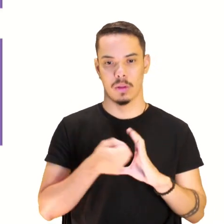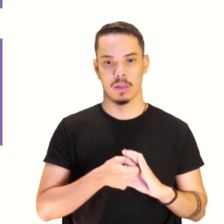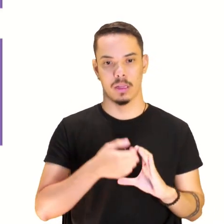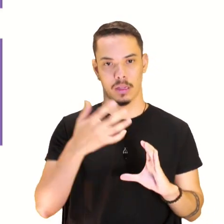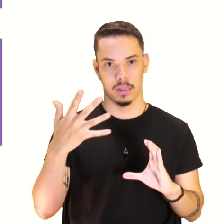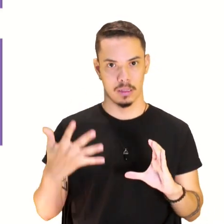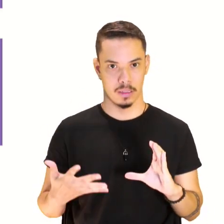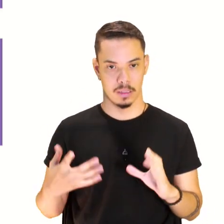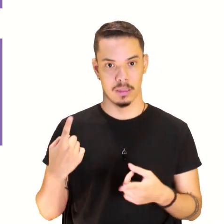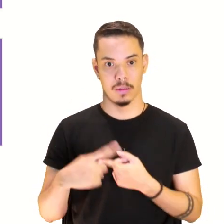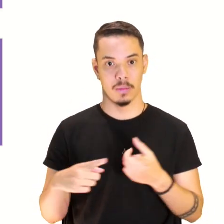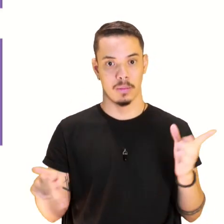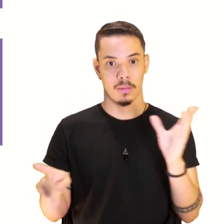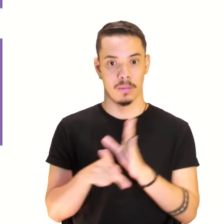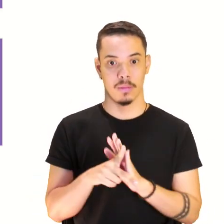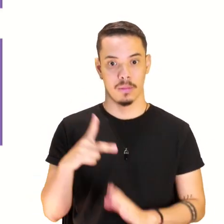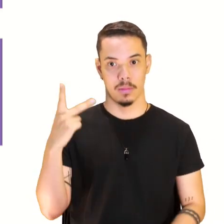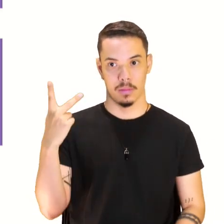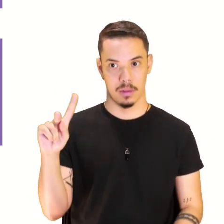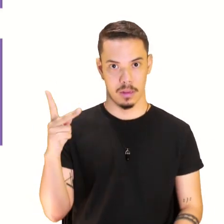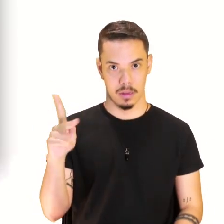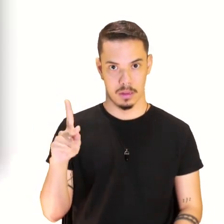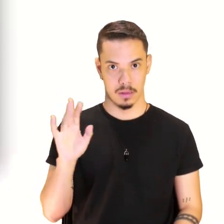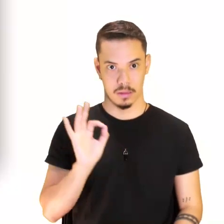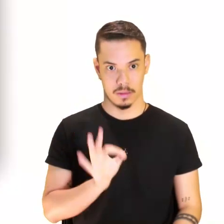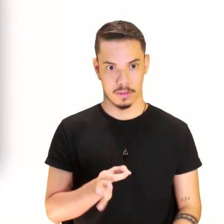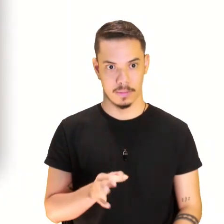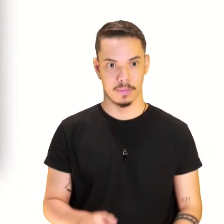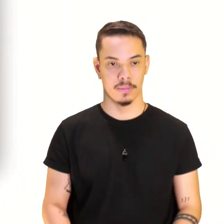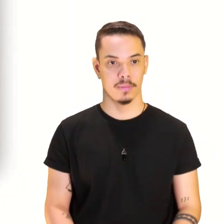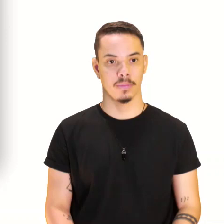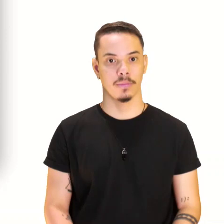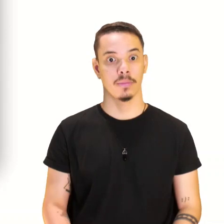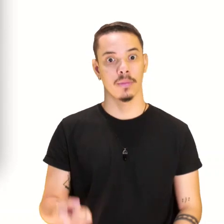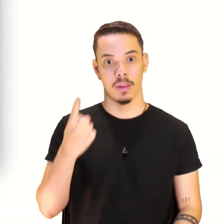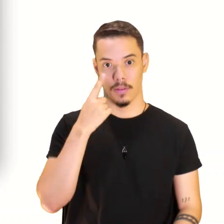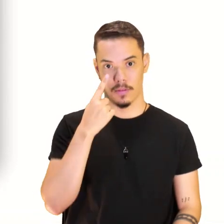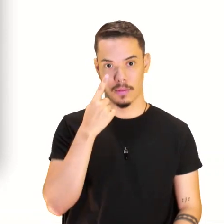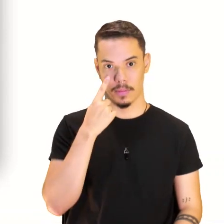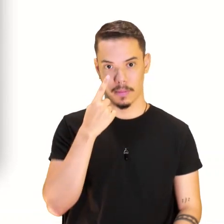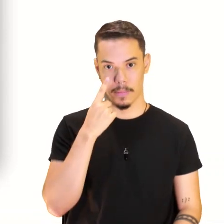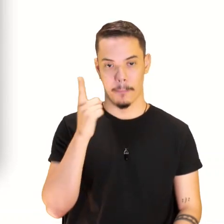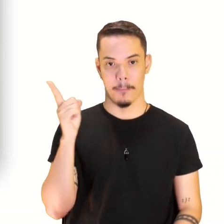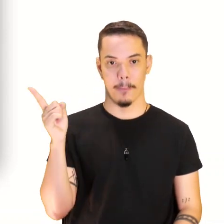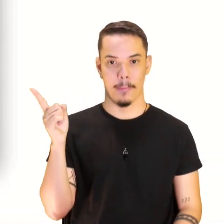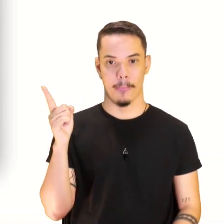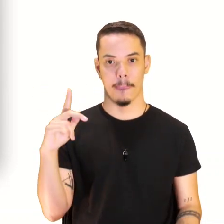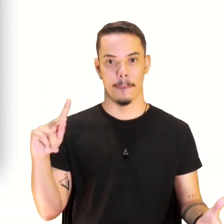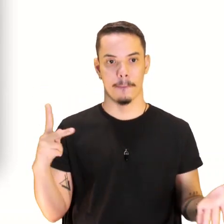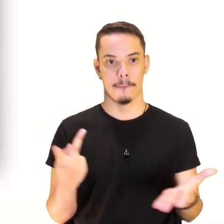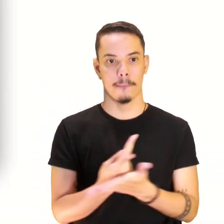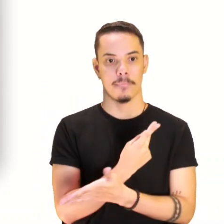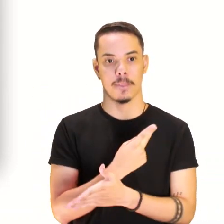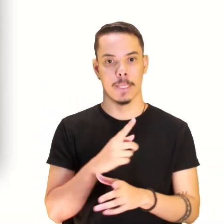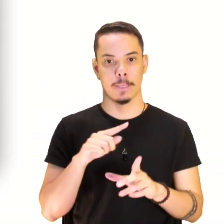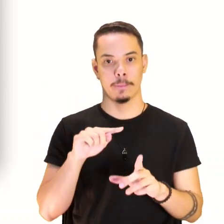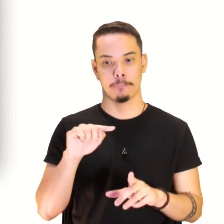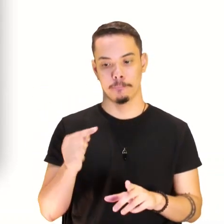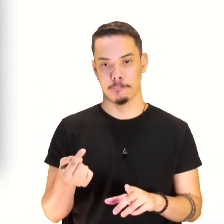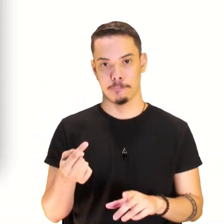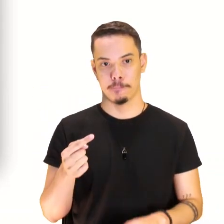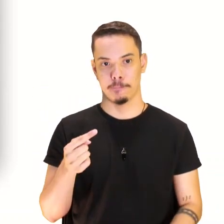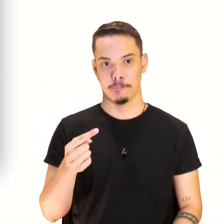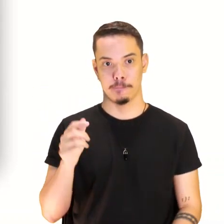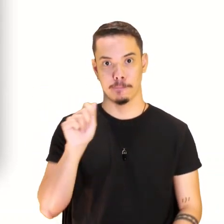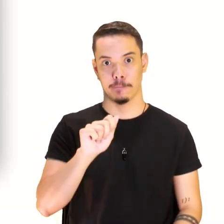características proporcionais. Isso. Beleza. E vamos ver os casos aqui? Olha aqui, o caso ângulo-ângulo. Ângulo-ângulo.